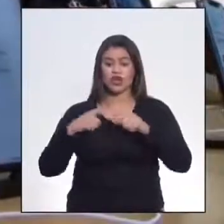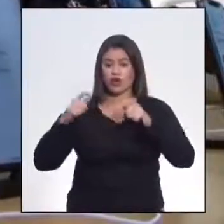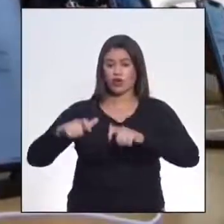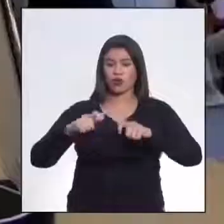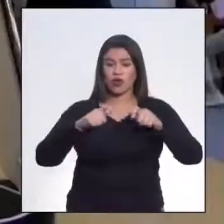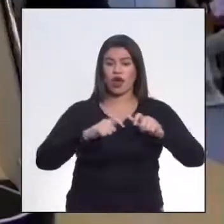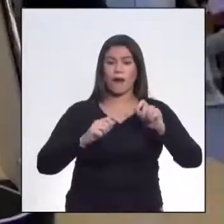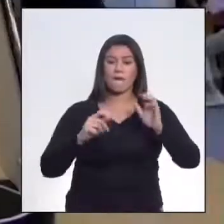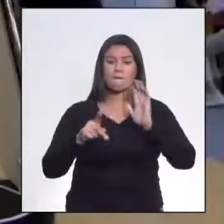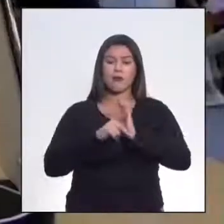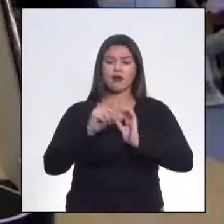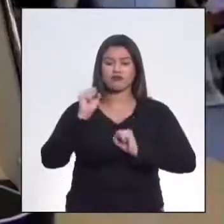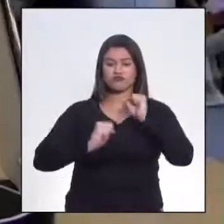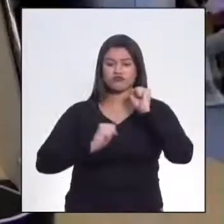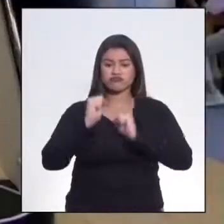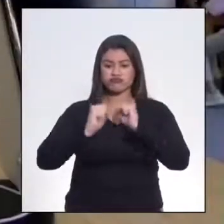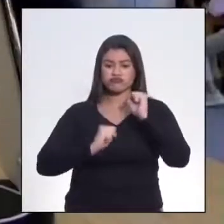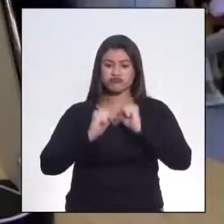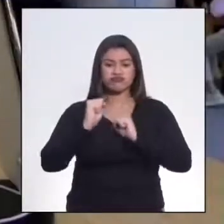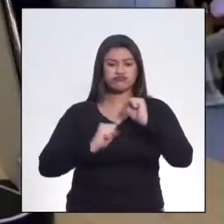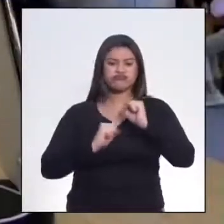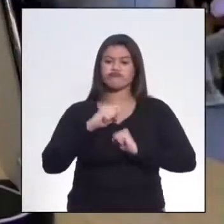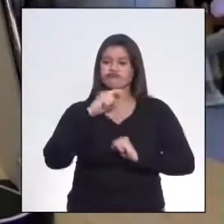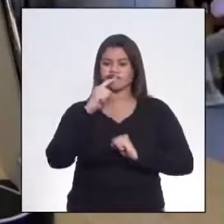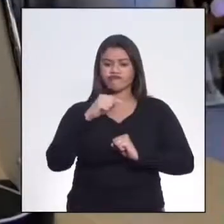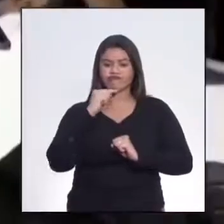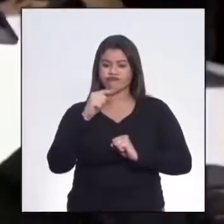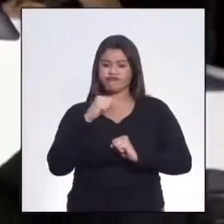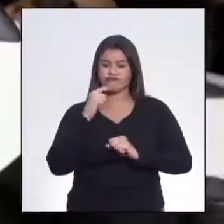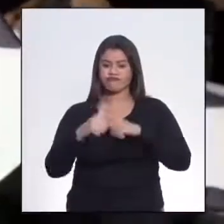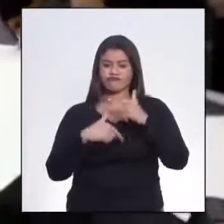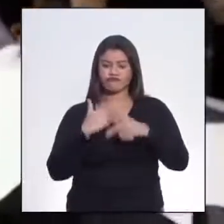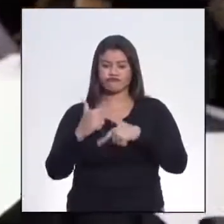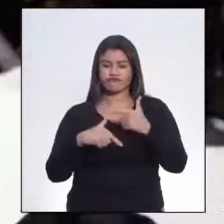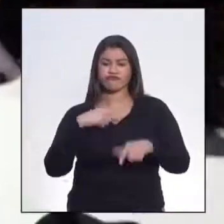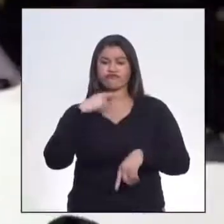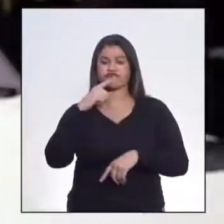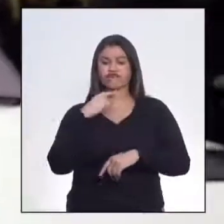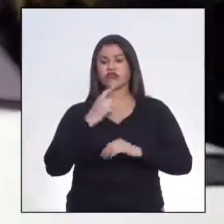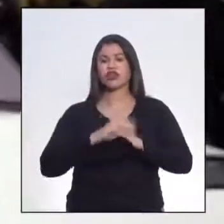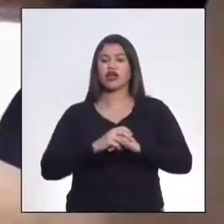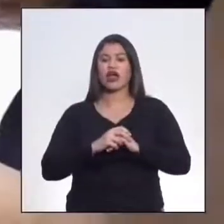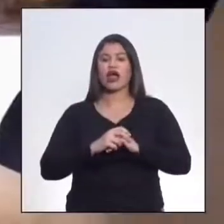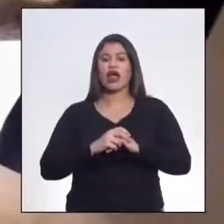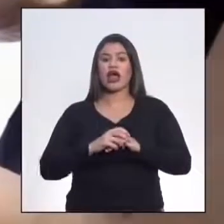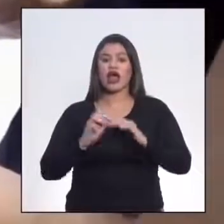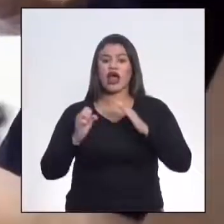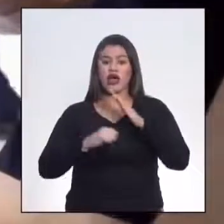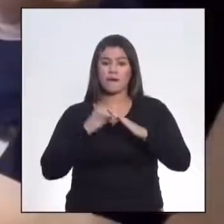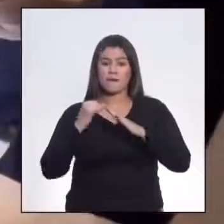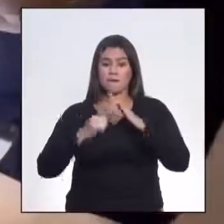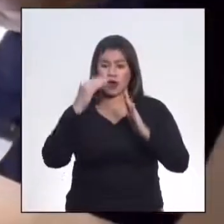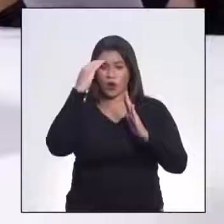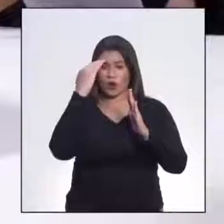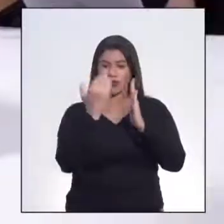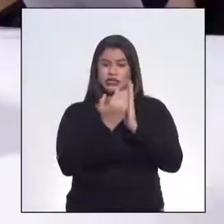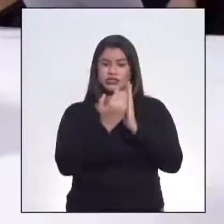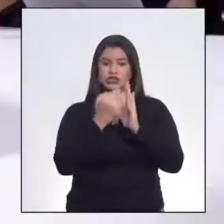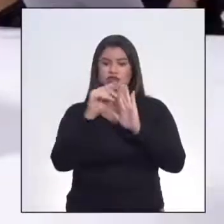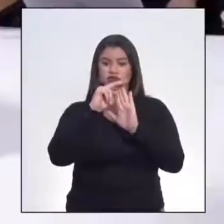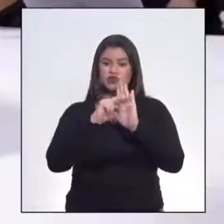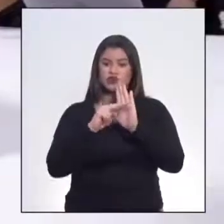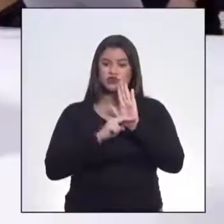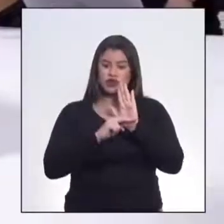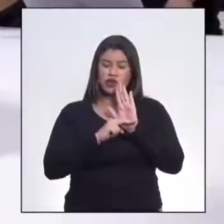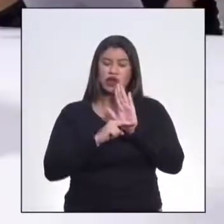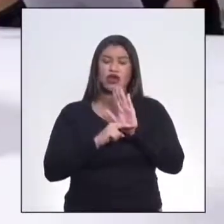fabricação na China ainda não estão operando com capacidade total. A empresa disse ainda que não vai cumprir as diretrizes de receita para os